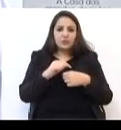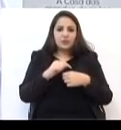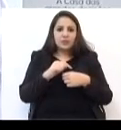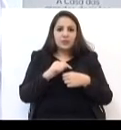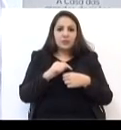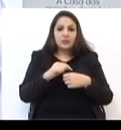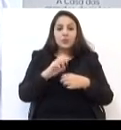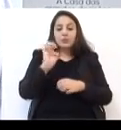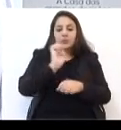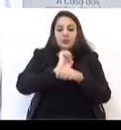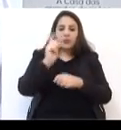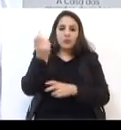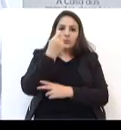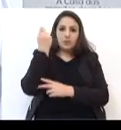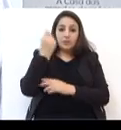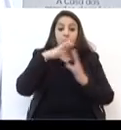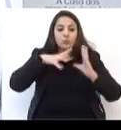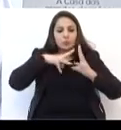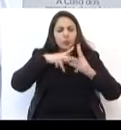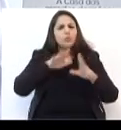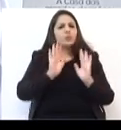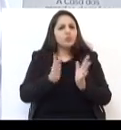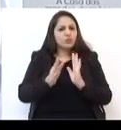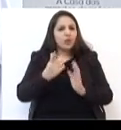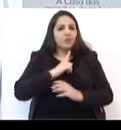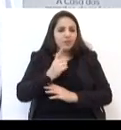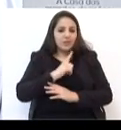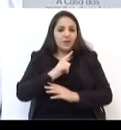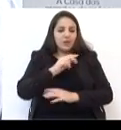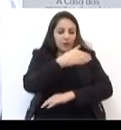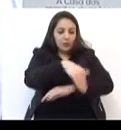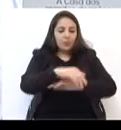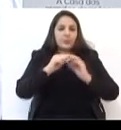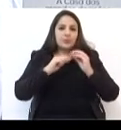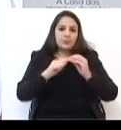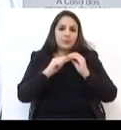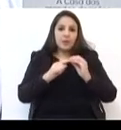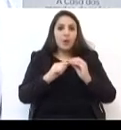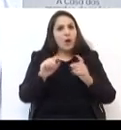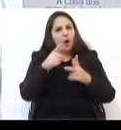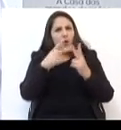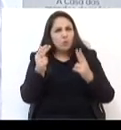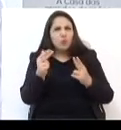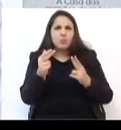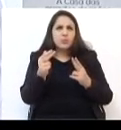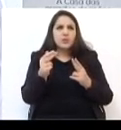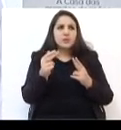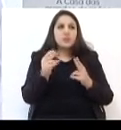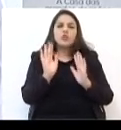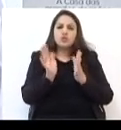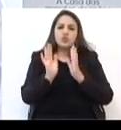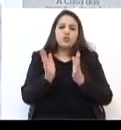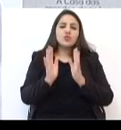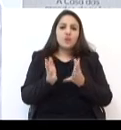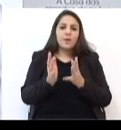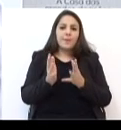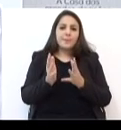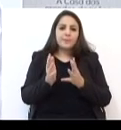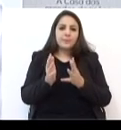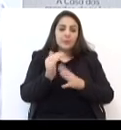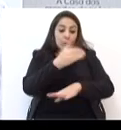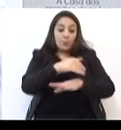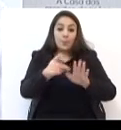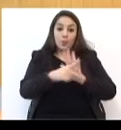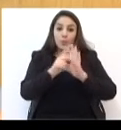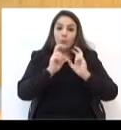estado do Rio Grande do Sul, todas já têm pista preferencial, com algumas exceções já com corredor de ônibus, como é Caxias do